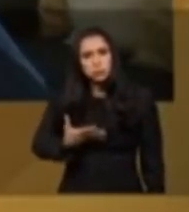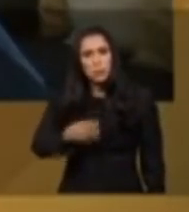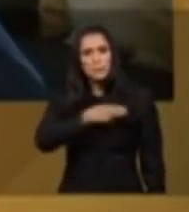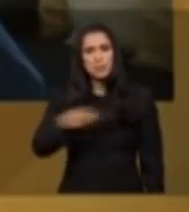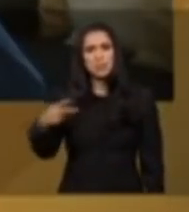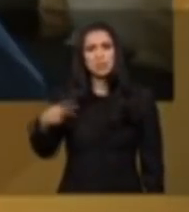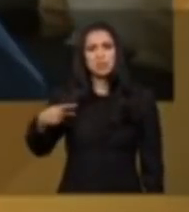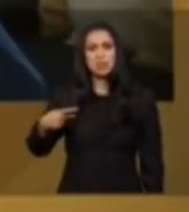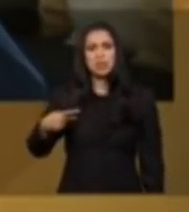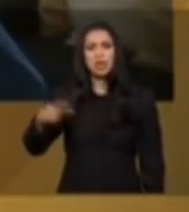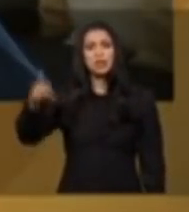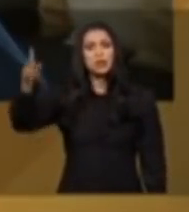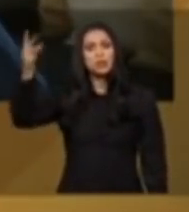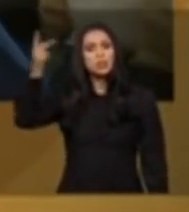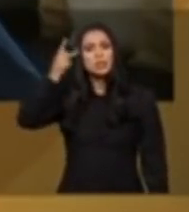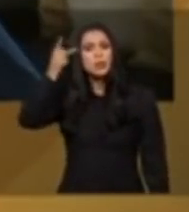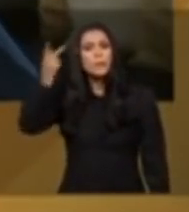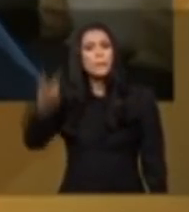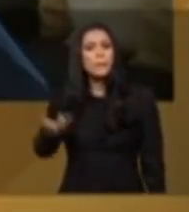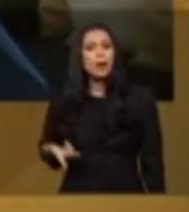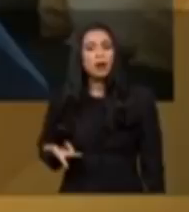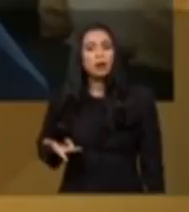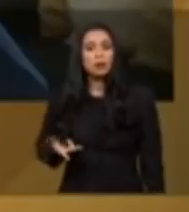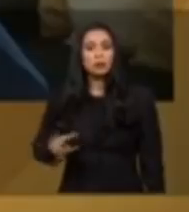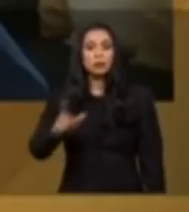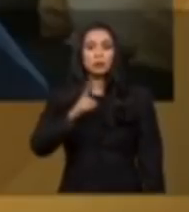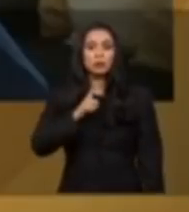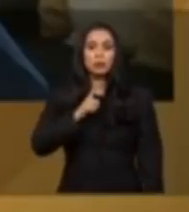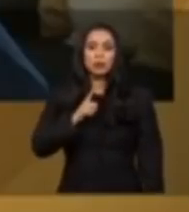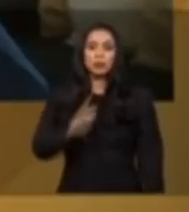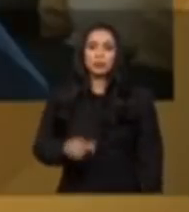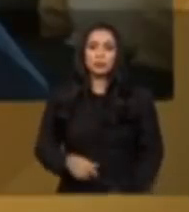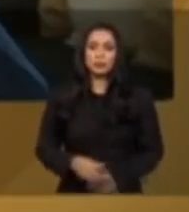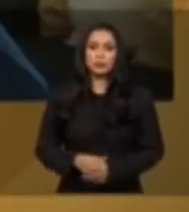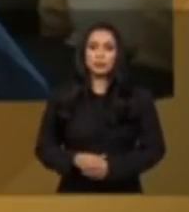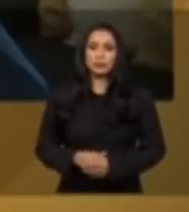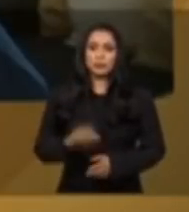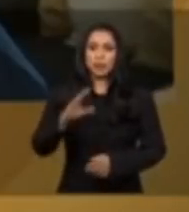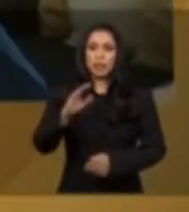Paulo. Ministério Público de São Paulo,